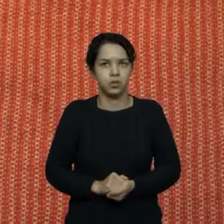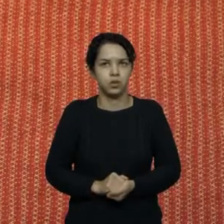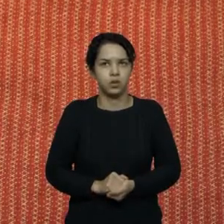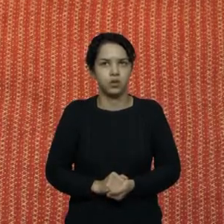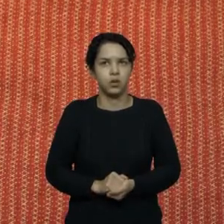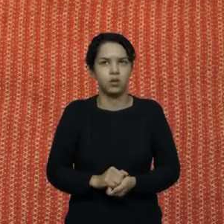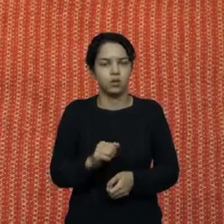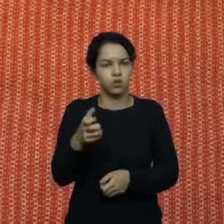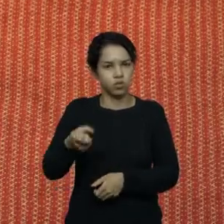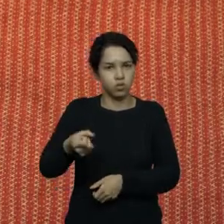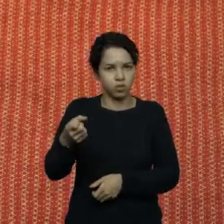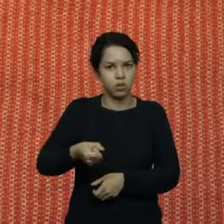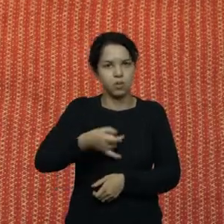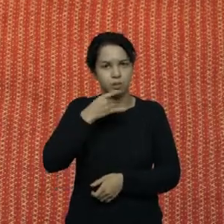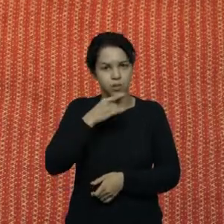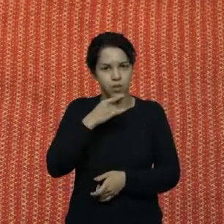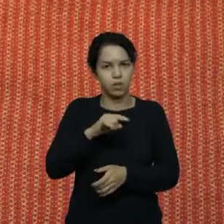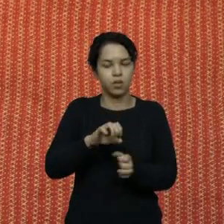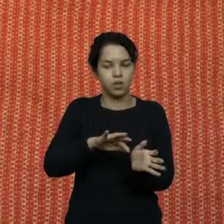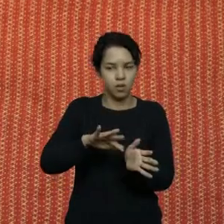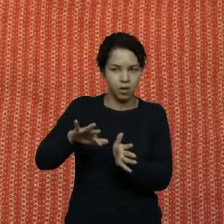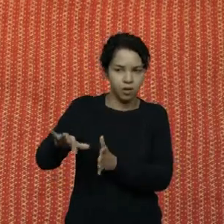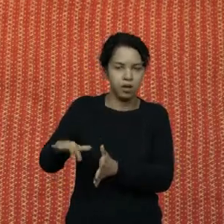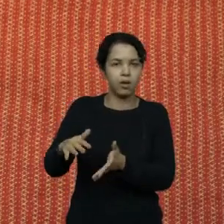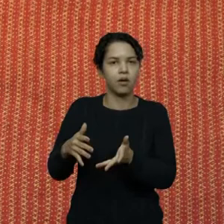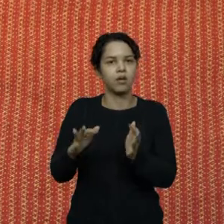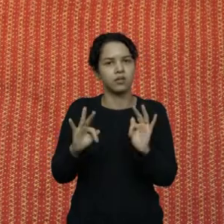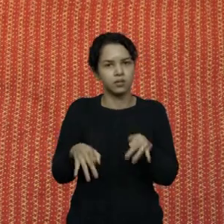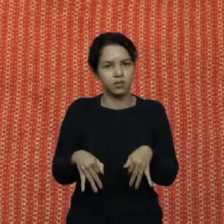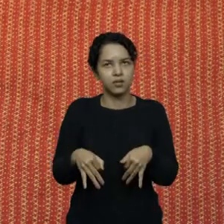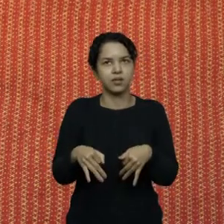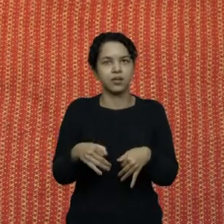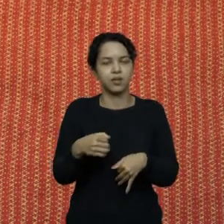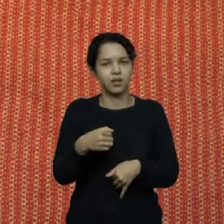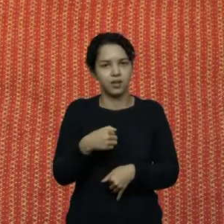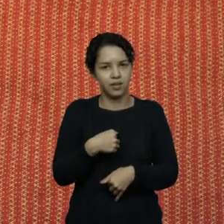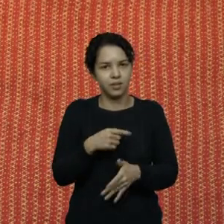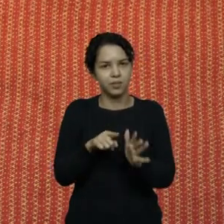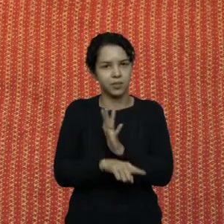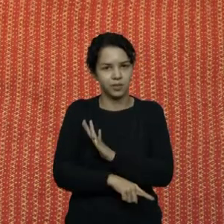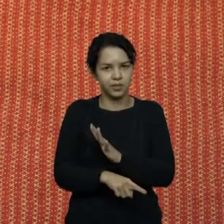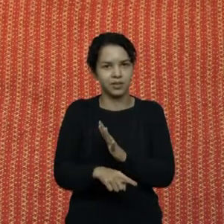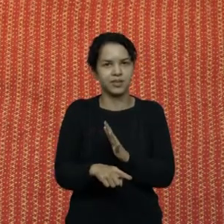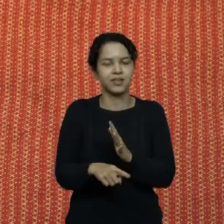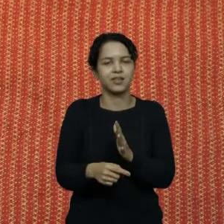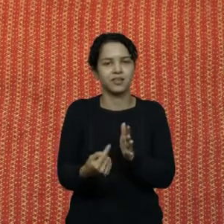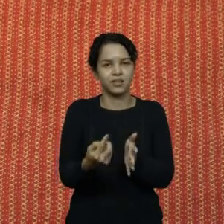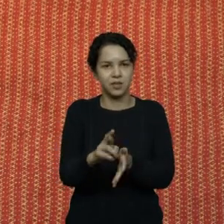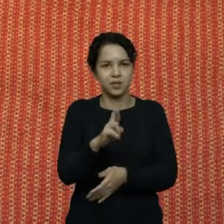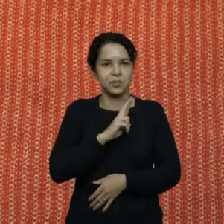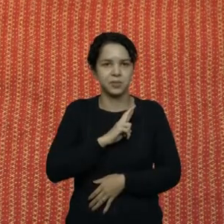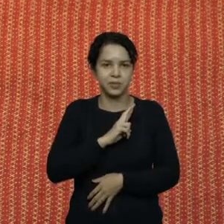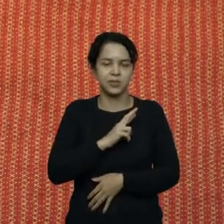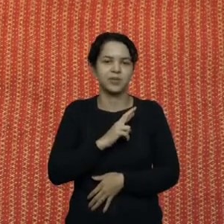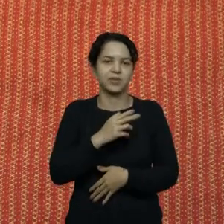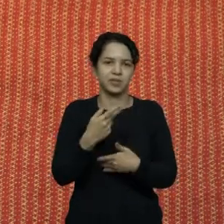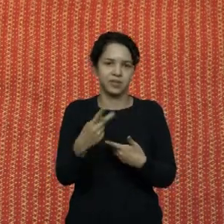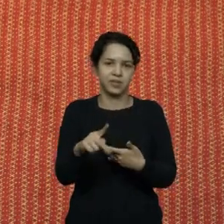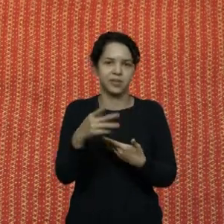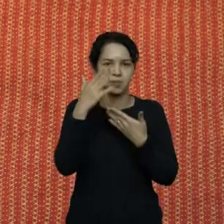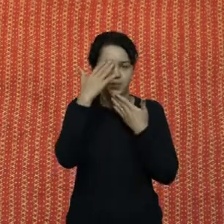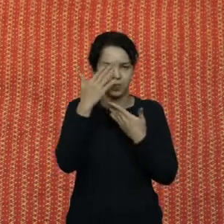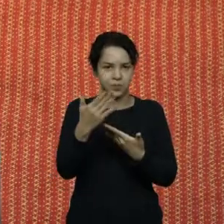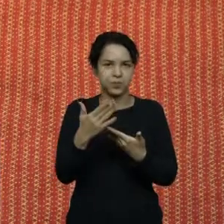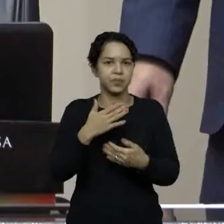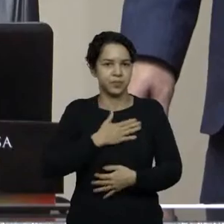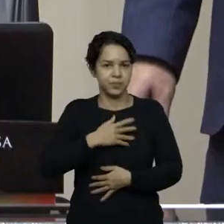discussão do leite da bebida para poder encerrar aqui e conseguir para casa hoje para com essa charada morta aí Aprecia muito trabalho do senhor presidente